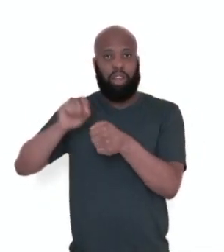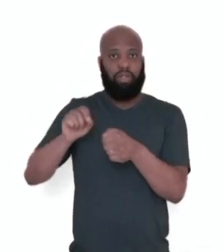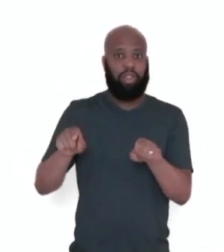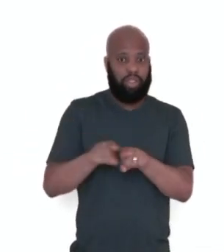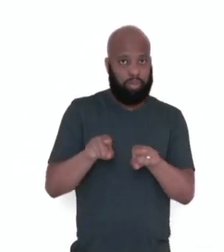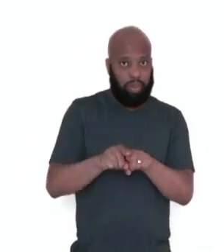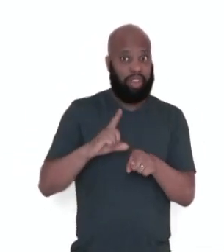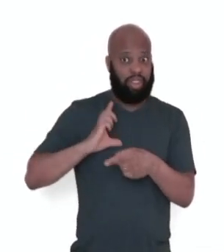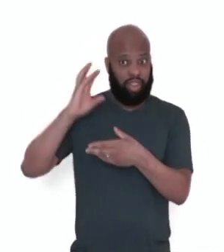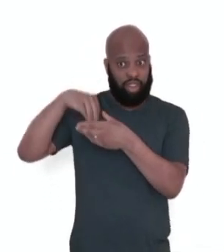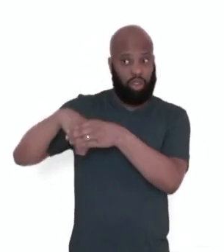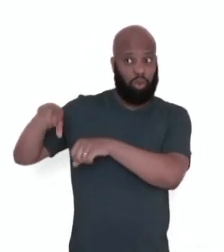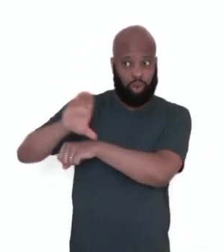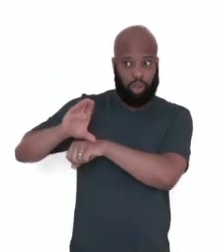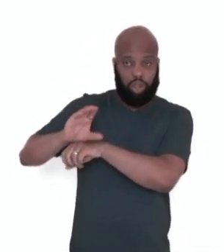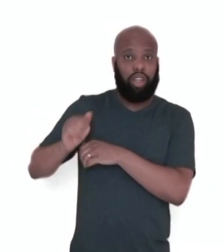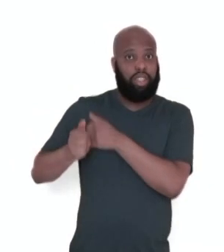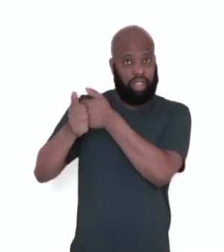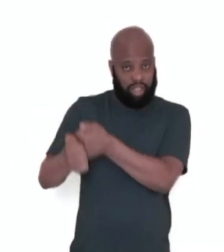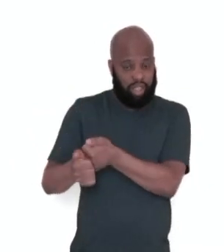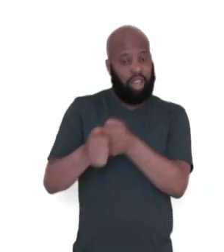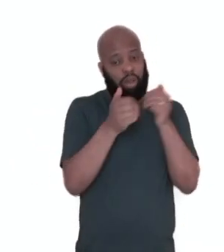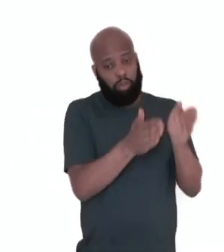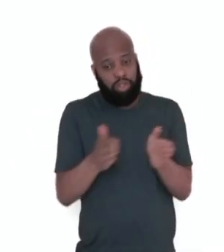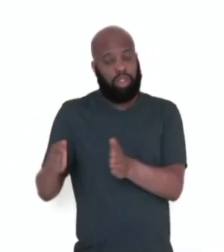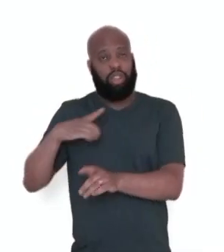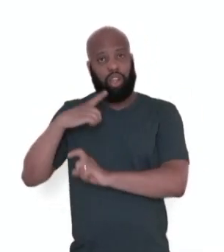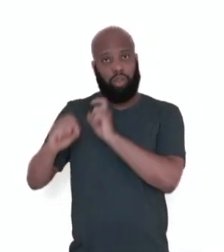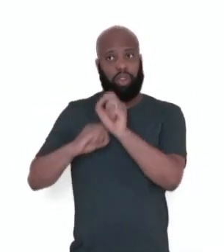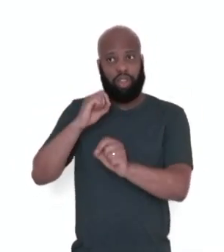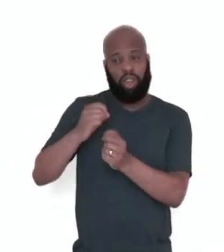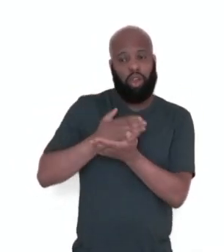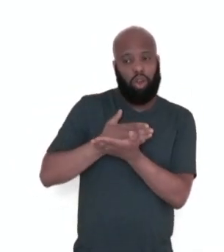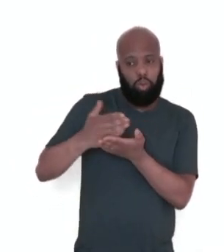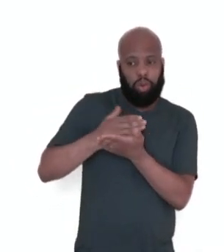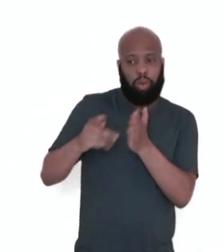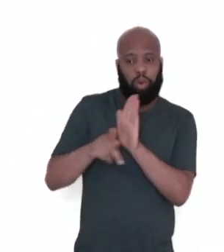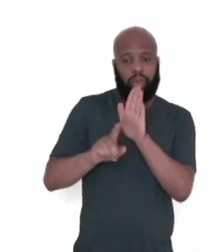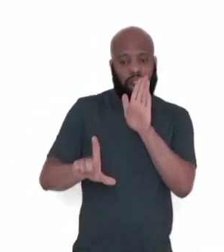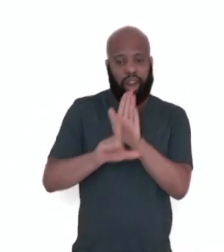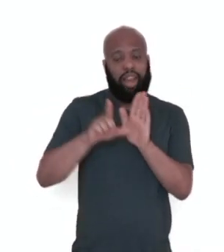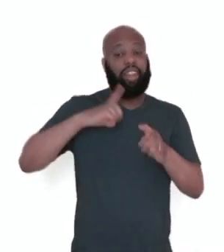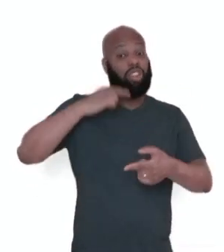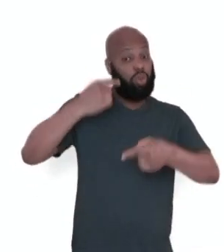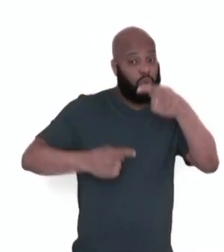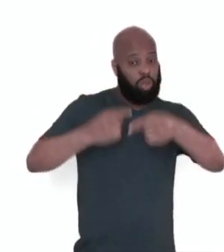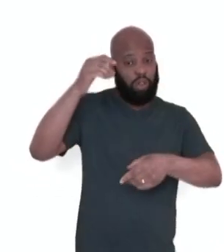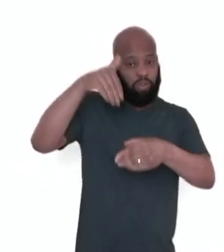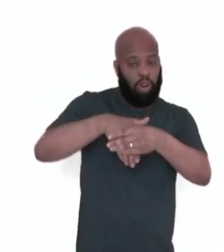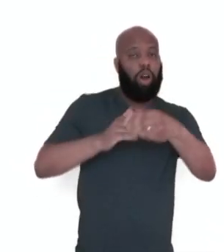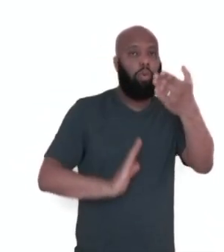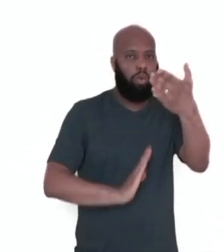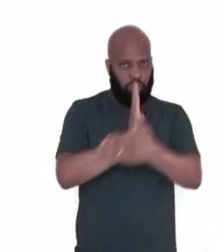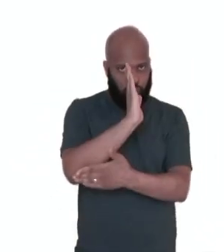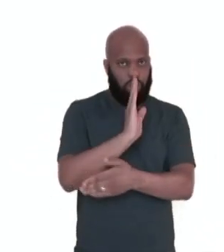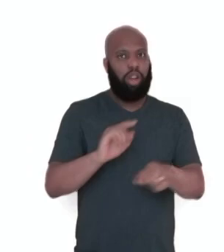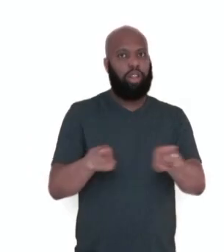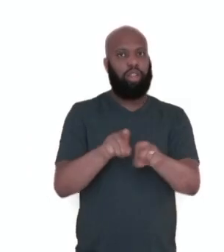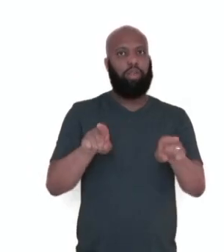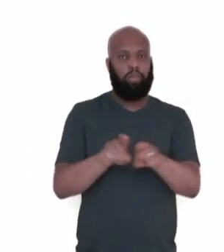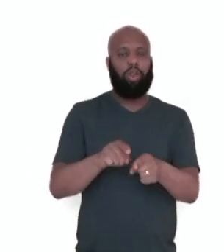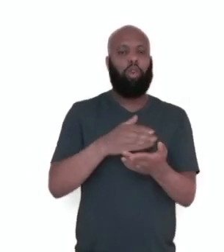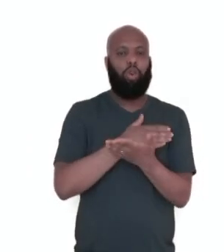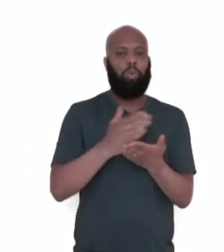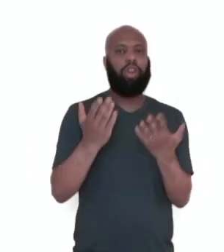na Constituição. Neste processo temos a iniciativa da lei, discussão, votação, aprovação,